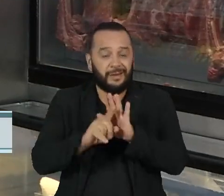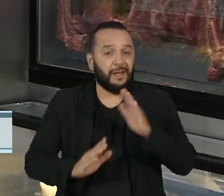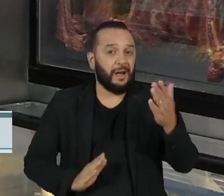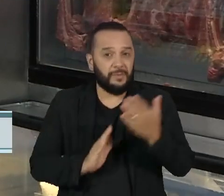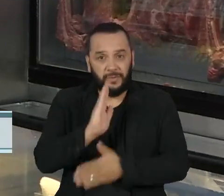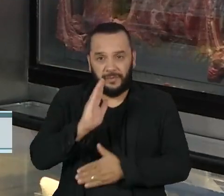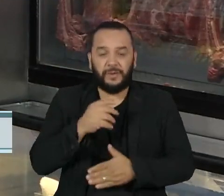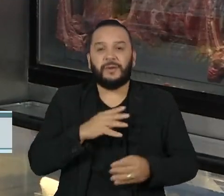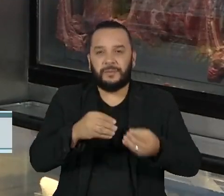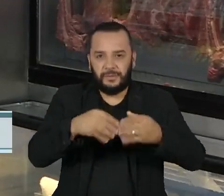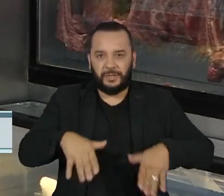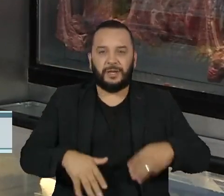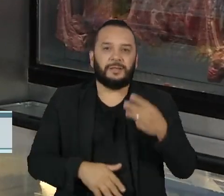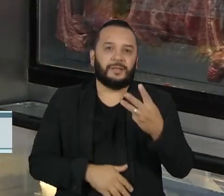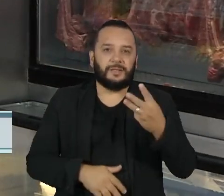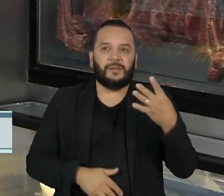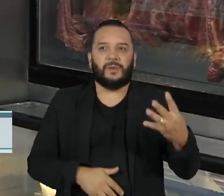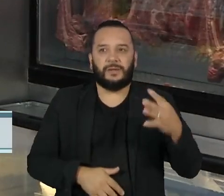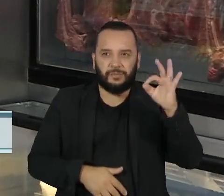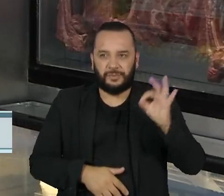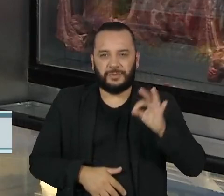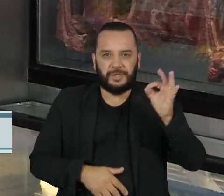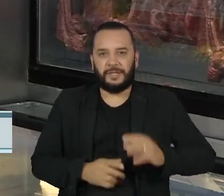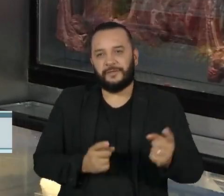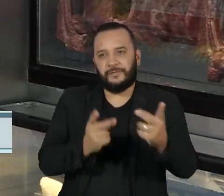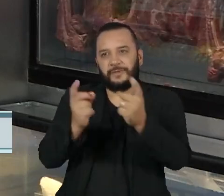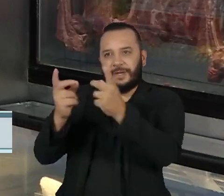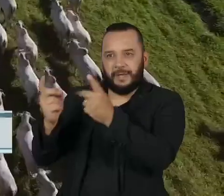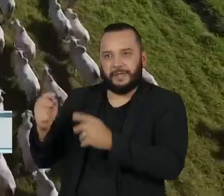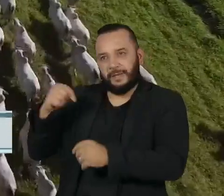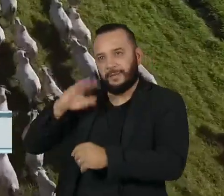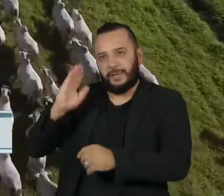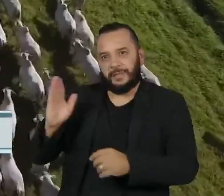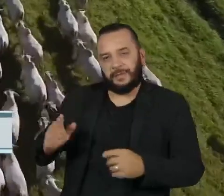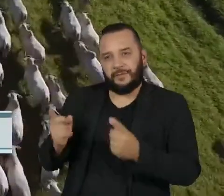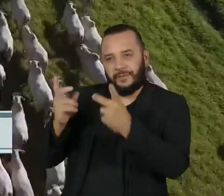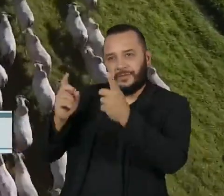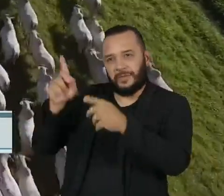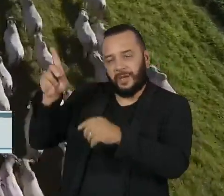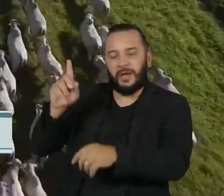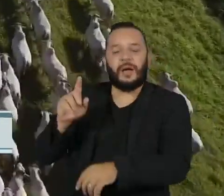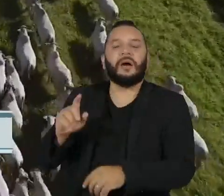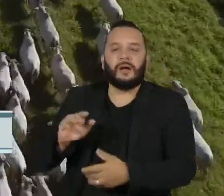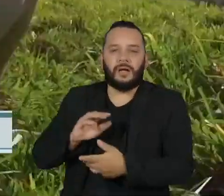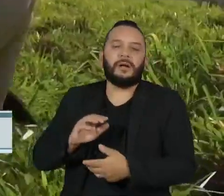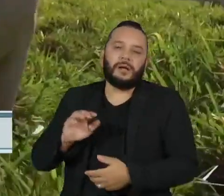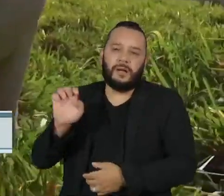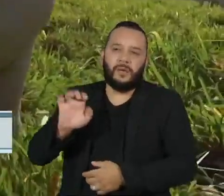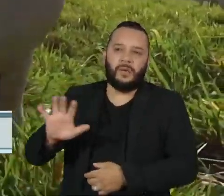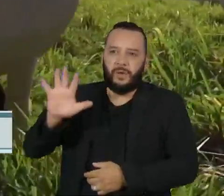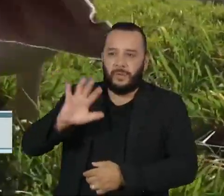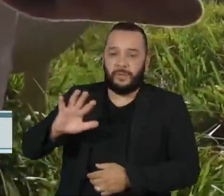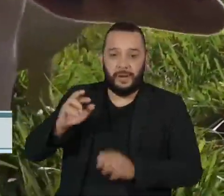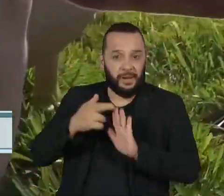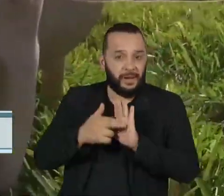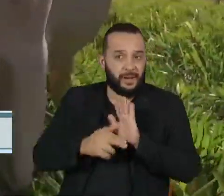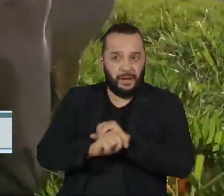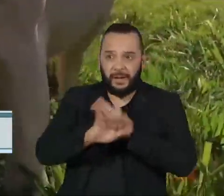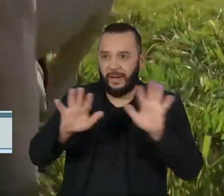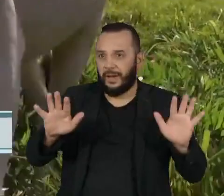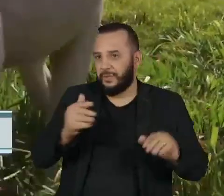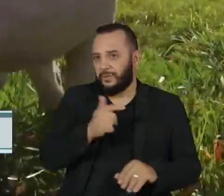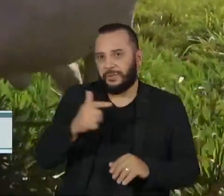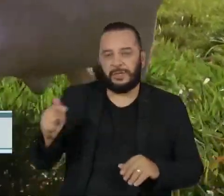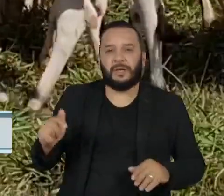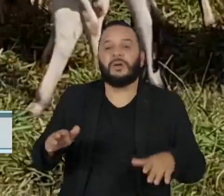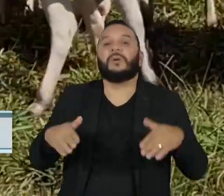impactar 34% das exportações brasileiras para a Europa. As regras ainda não são claras. Exportadores têm dúvidas sobre